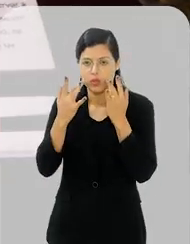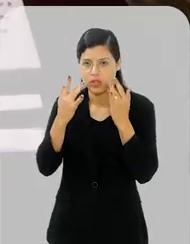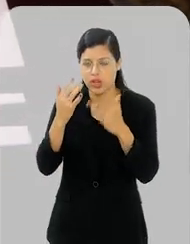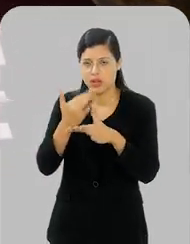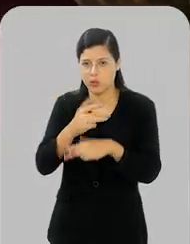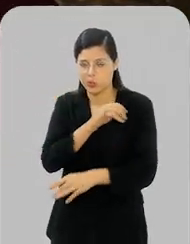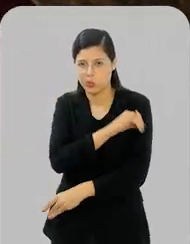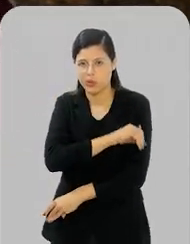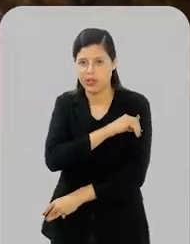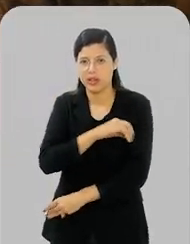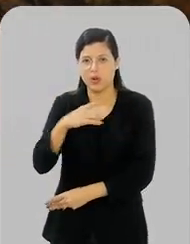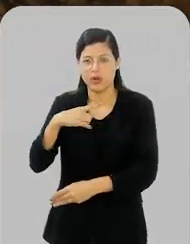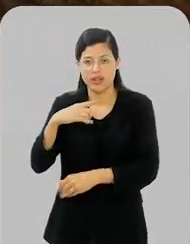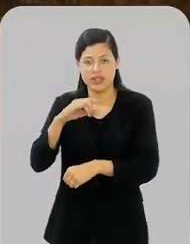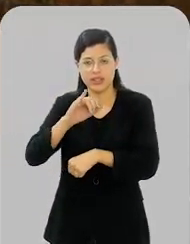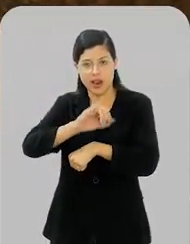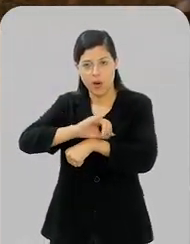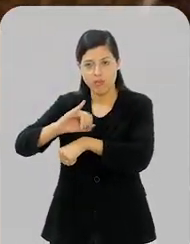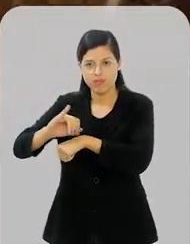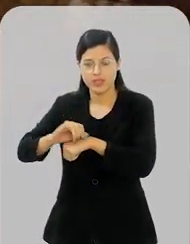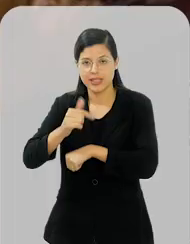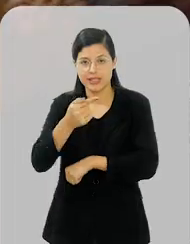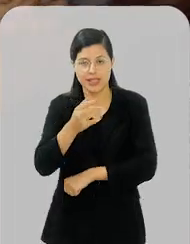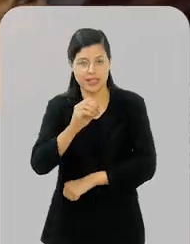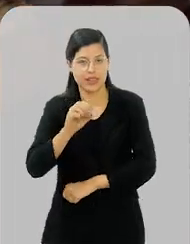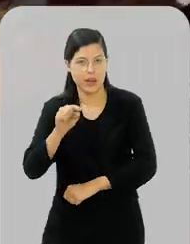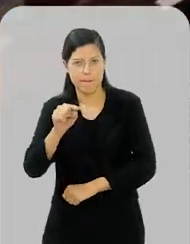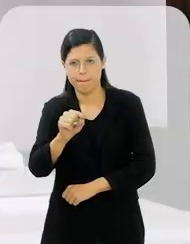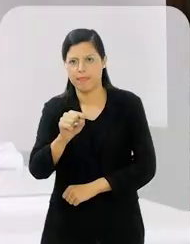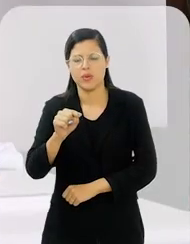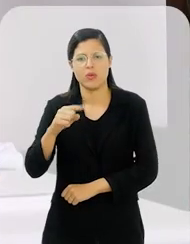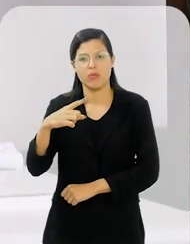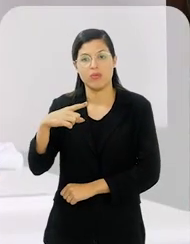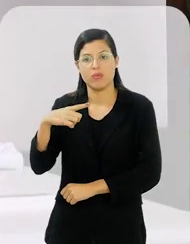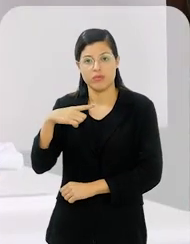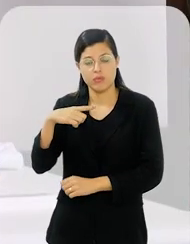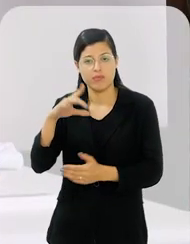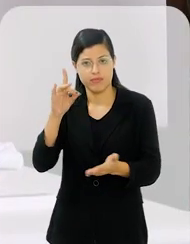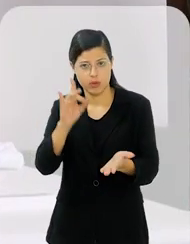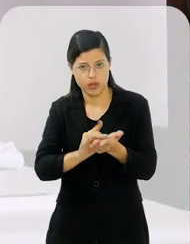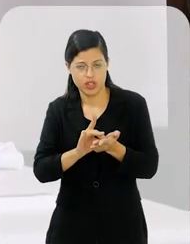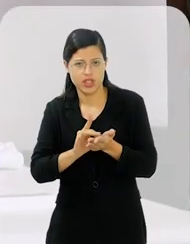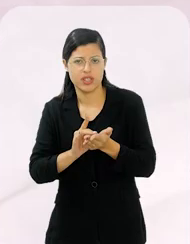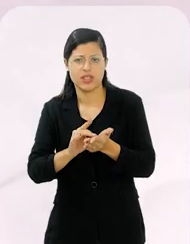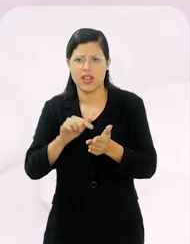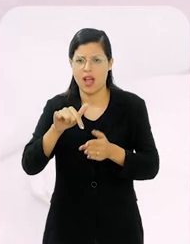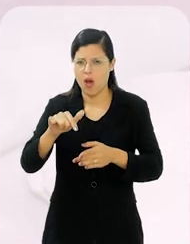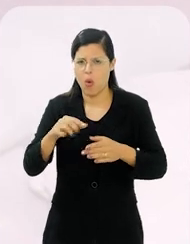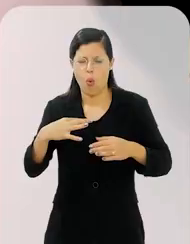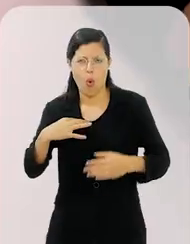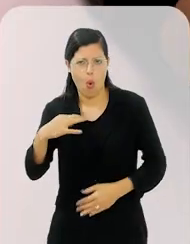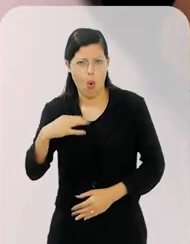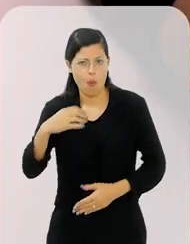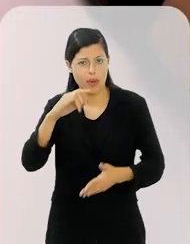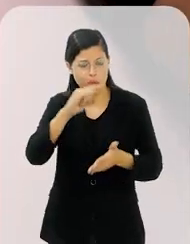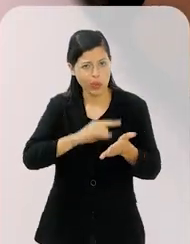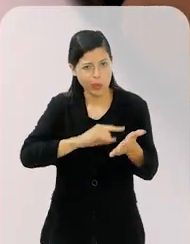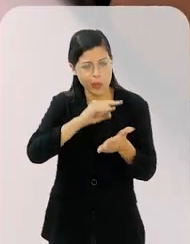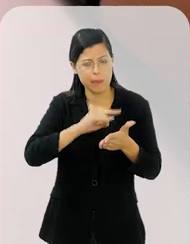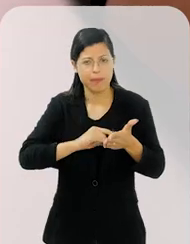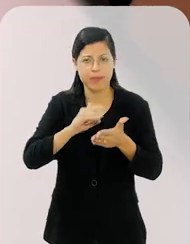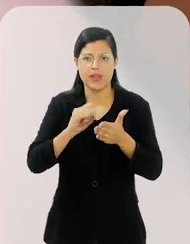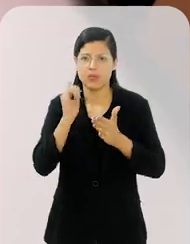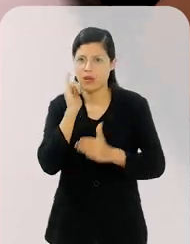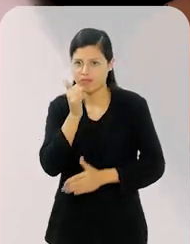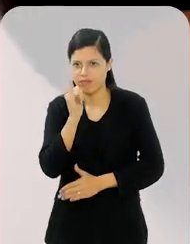O Teatro Municipal do Rio tem um acervo de 70 mil itens. São peças originais da decoração, figurinos, documentos que